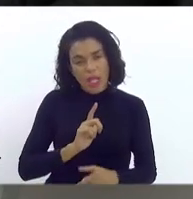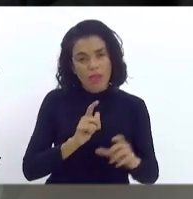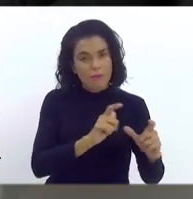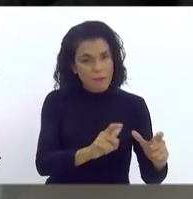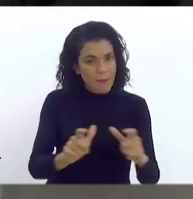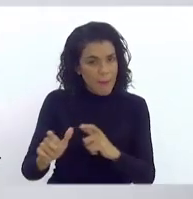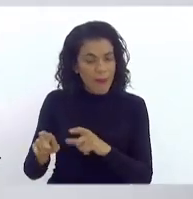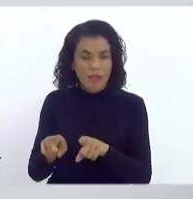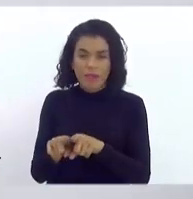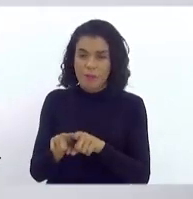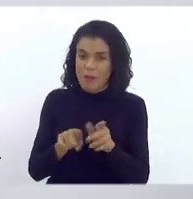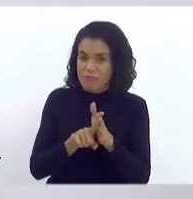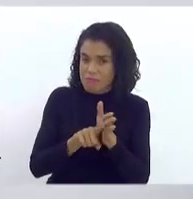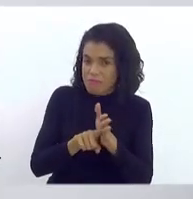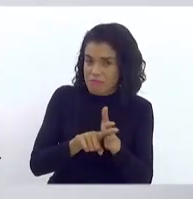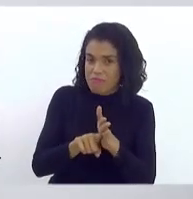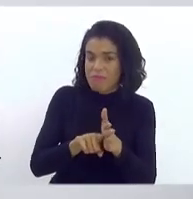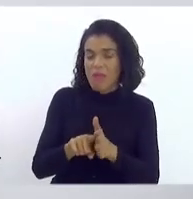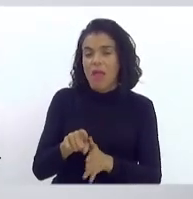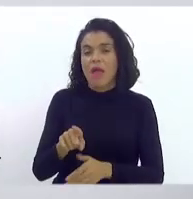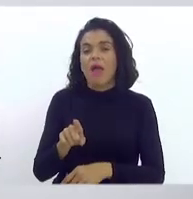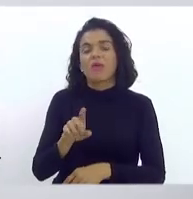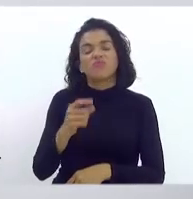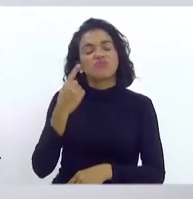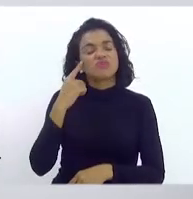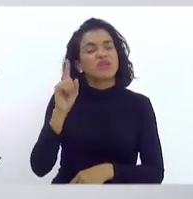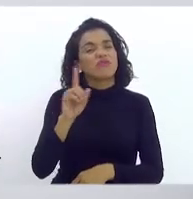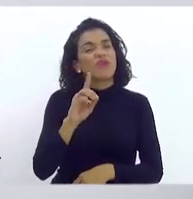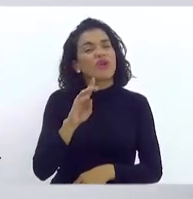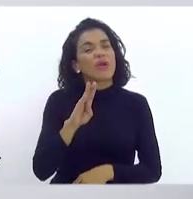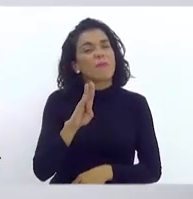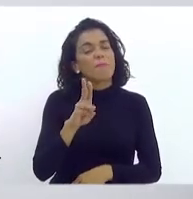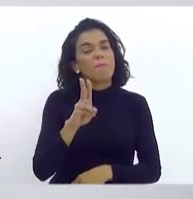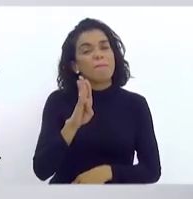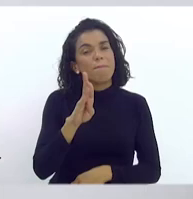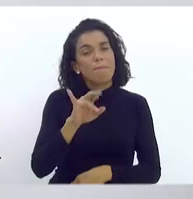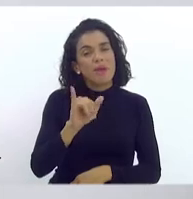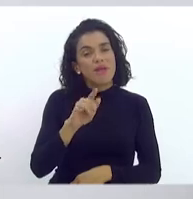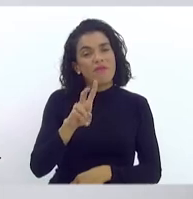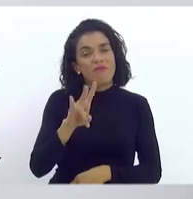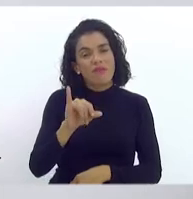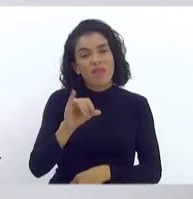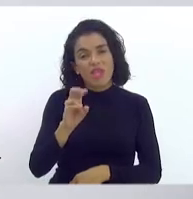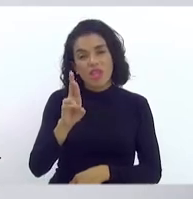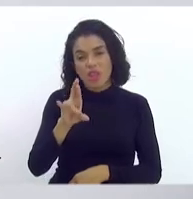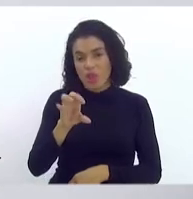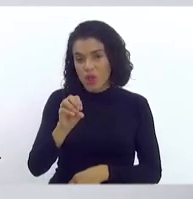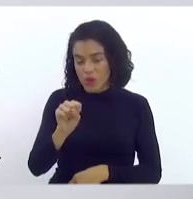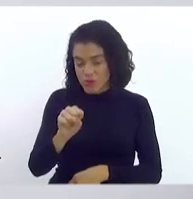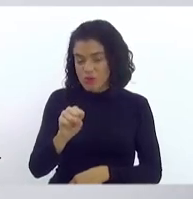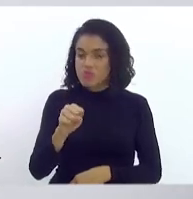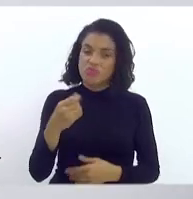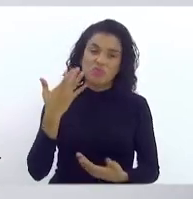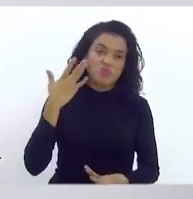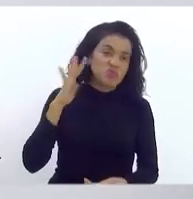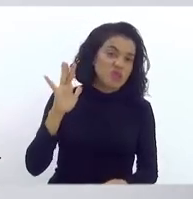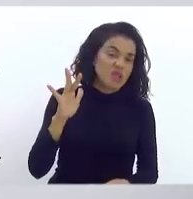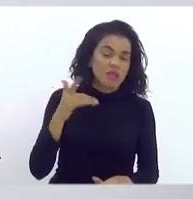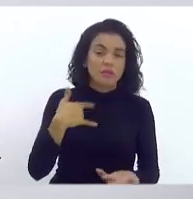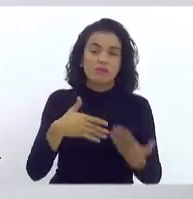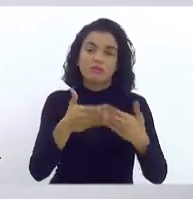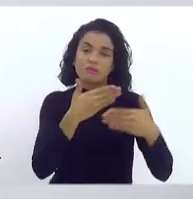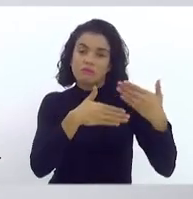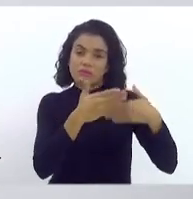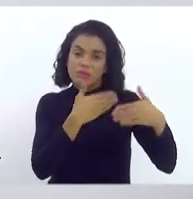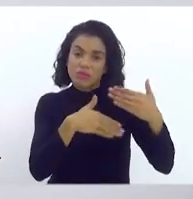consultas públicas, eu não sei se foi a Abrace ou a Bividros, que chega a falar de histórico de investimentos não realizados.